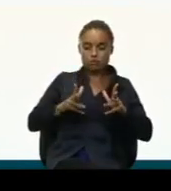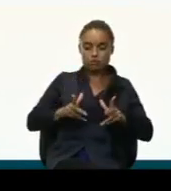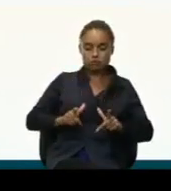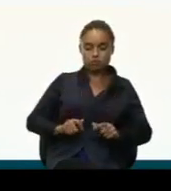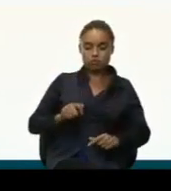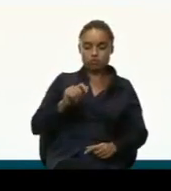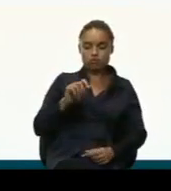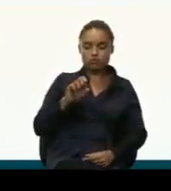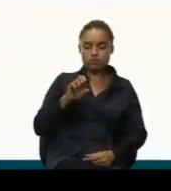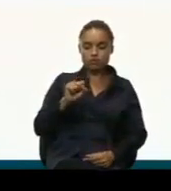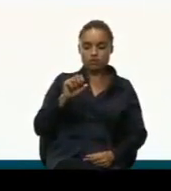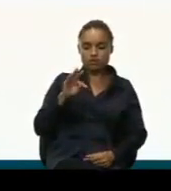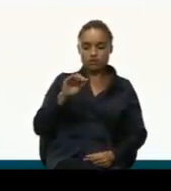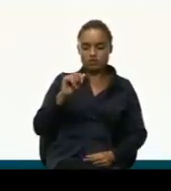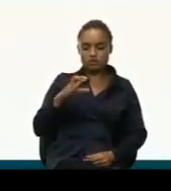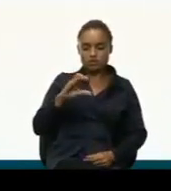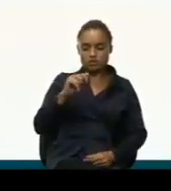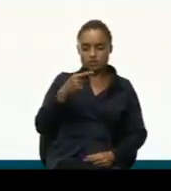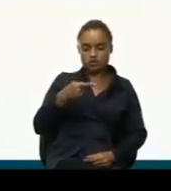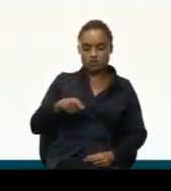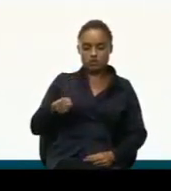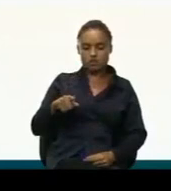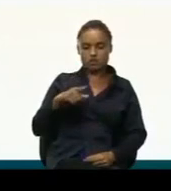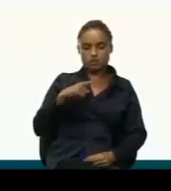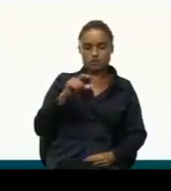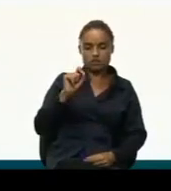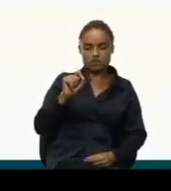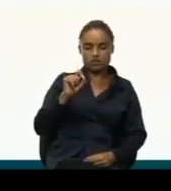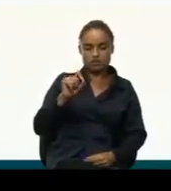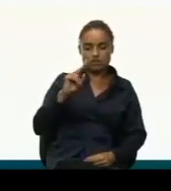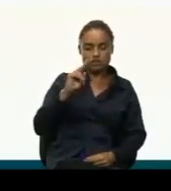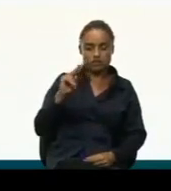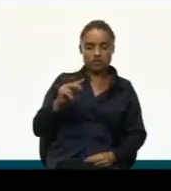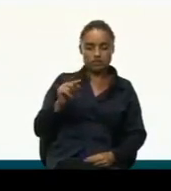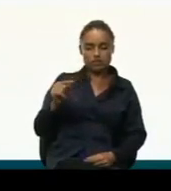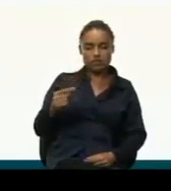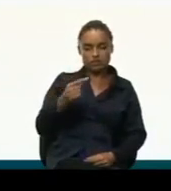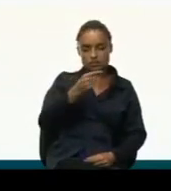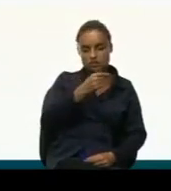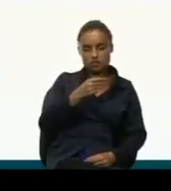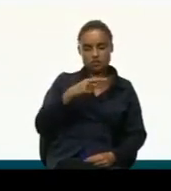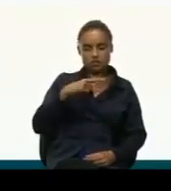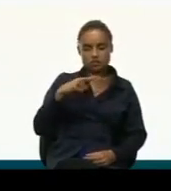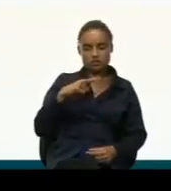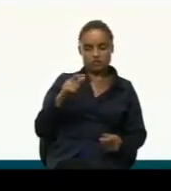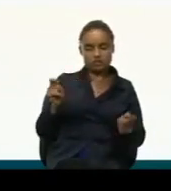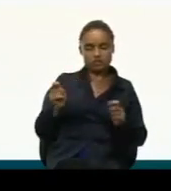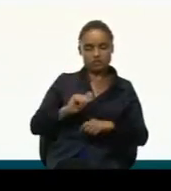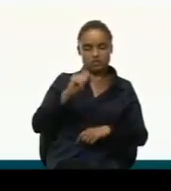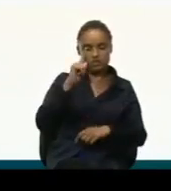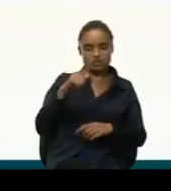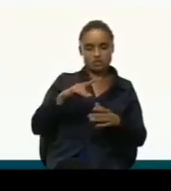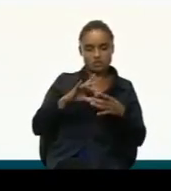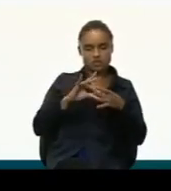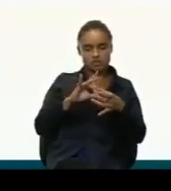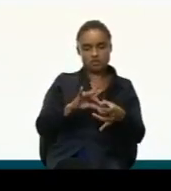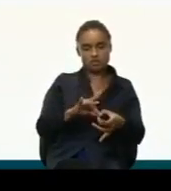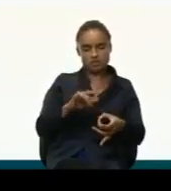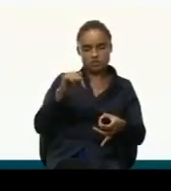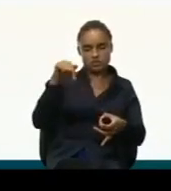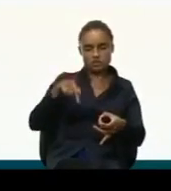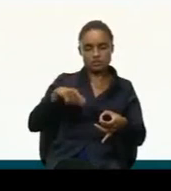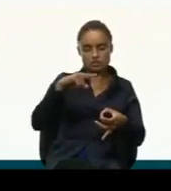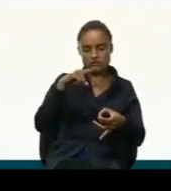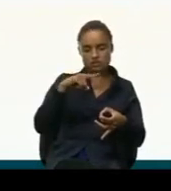ETA, a água vinha daqui. Então, essa obra que a gente acabou de ver estava aqui. Ela vinha para cá, era